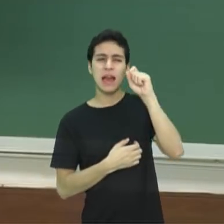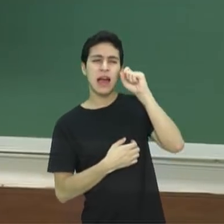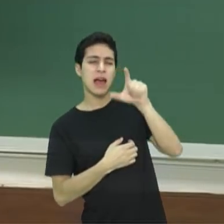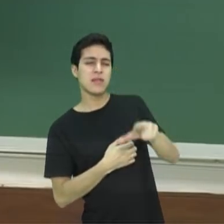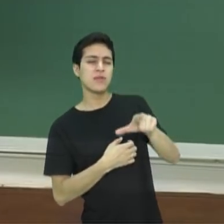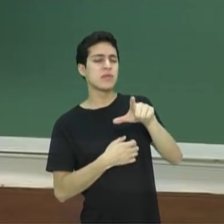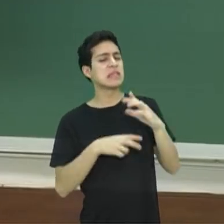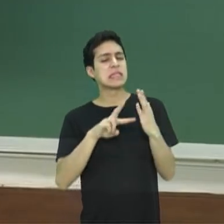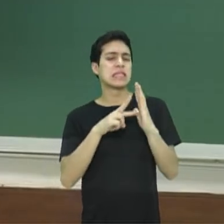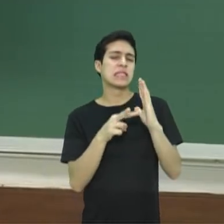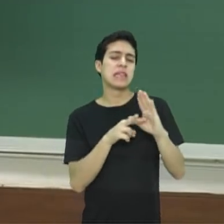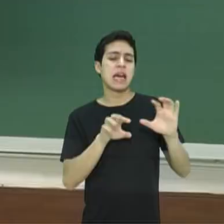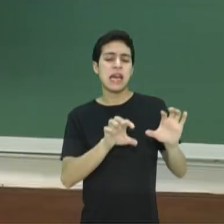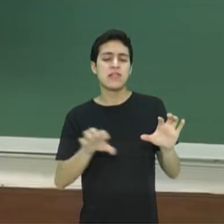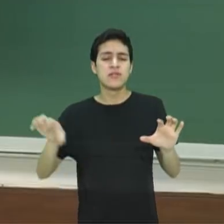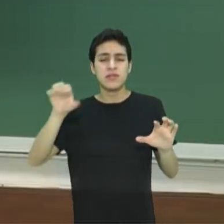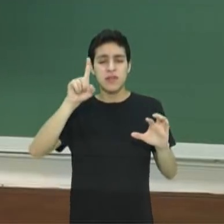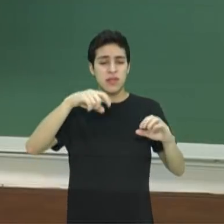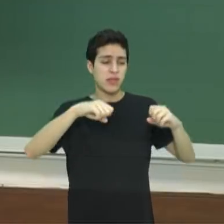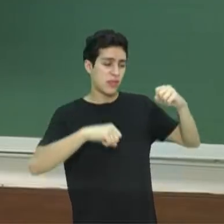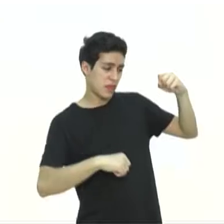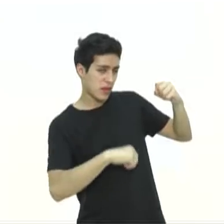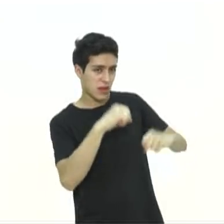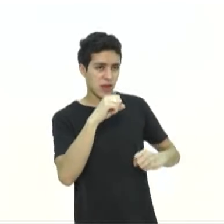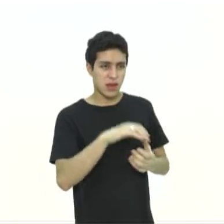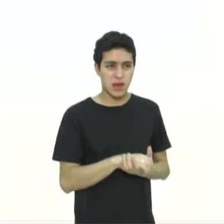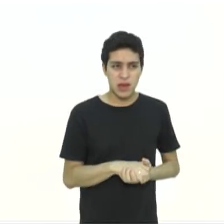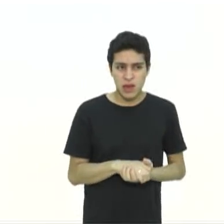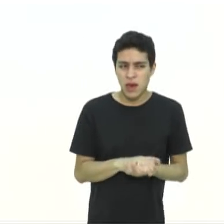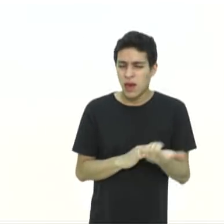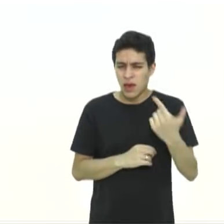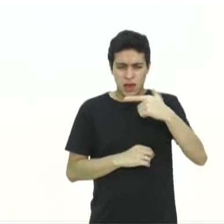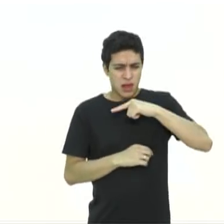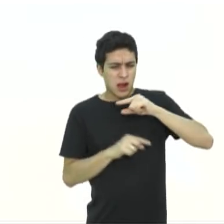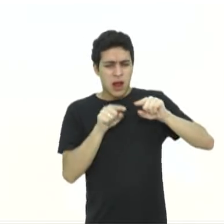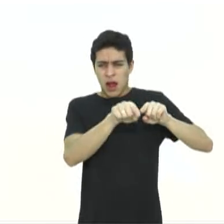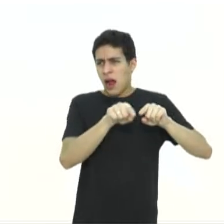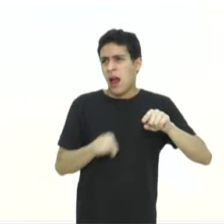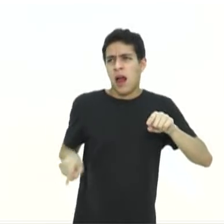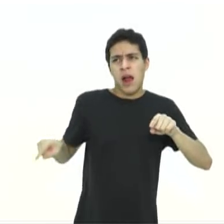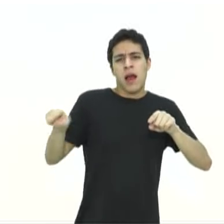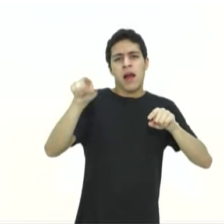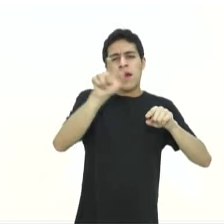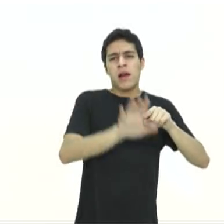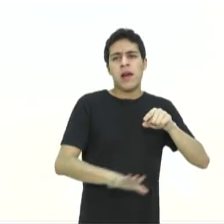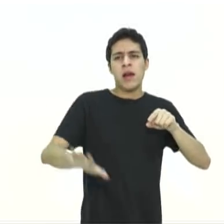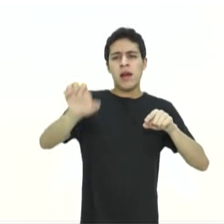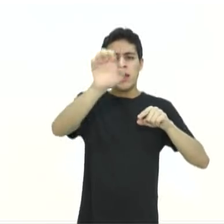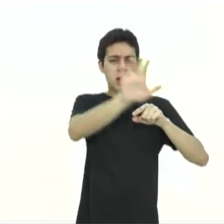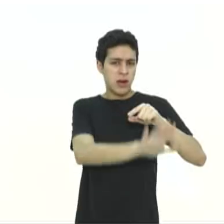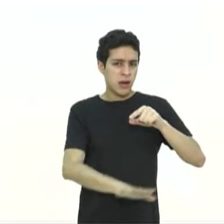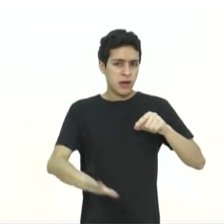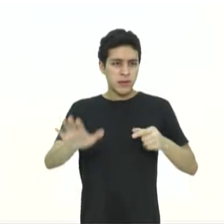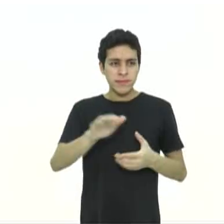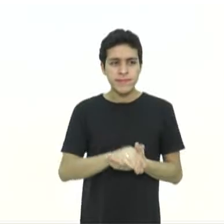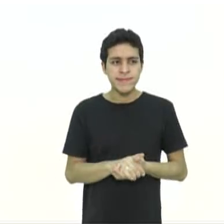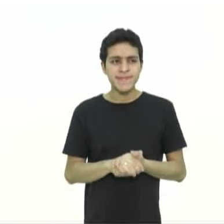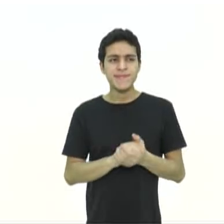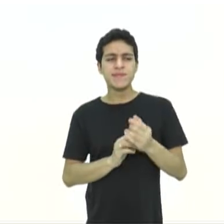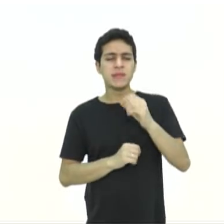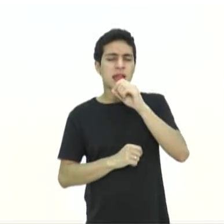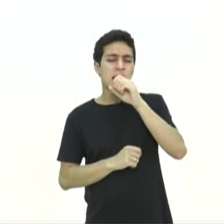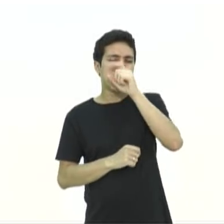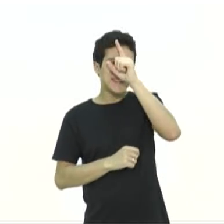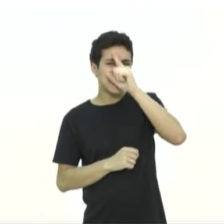tenho regiões industriais. Então veja, temos regiões industriais por toda a Europa. Os círculos